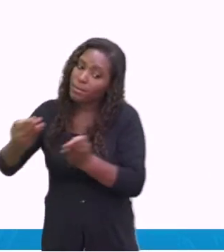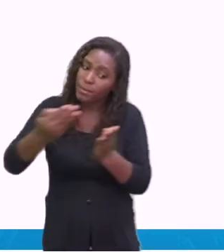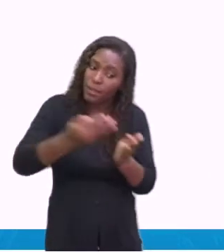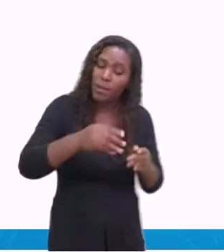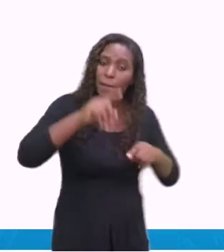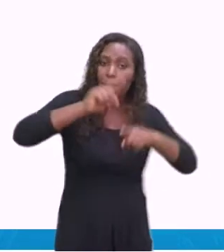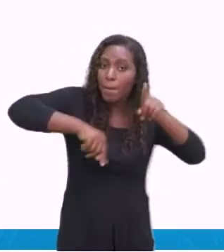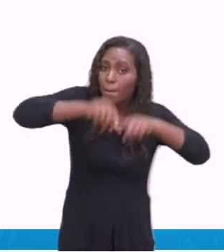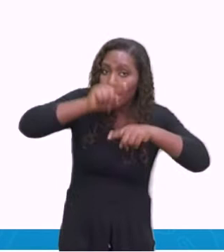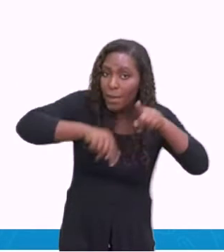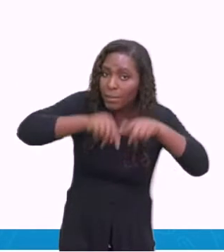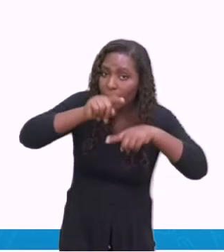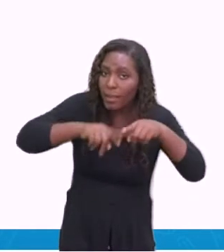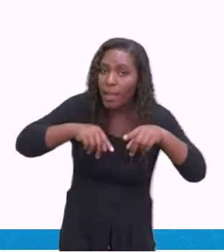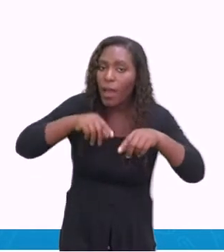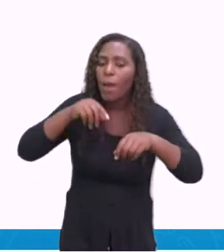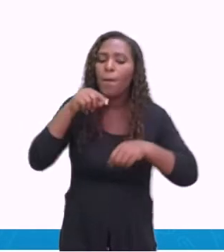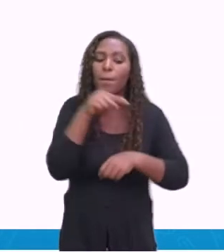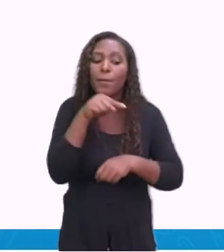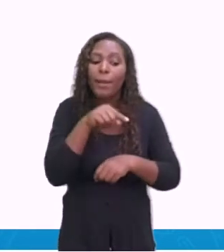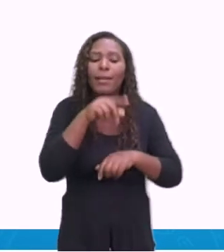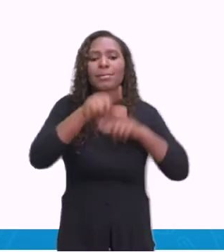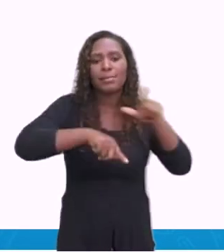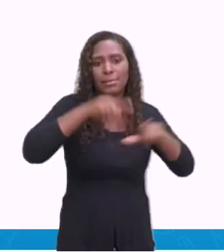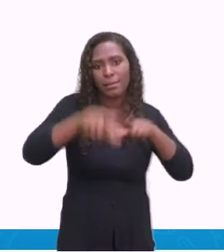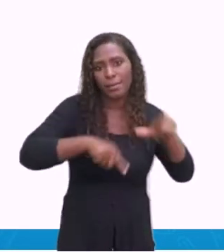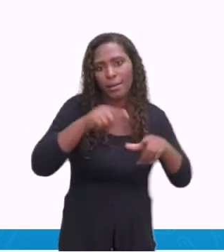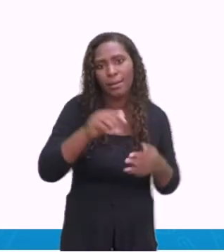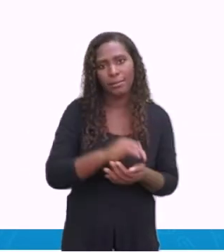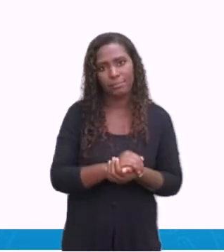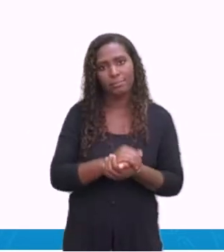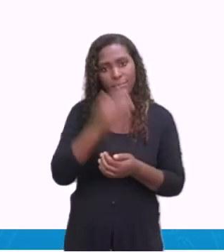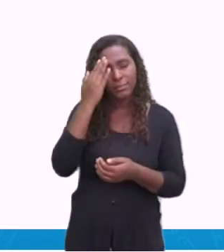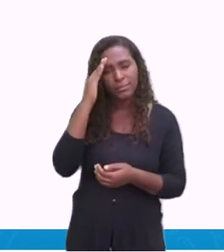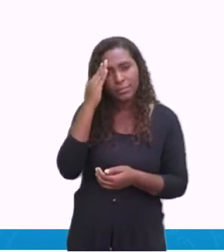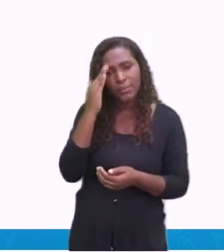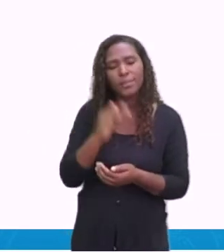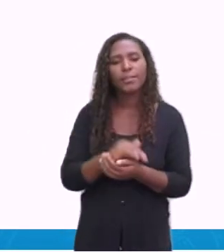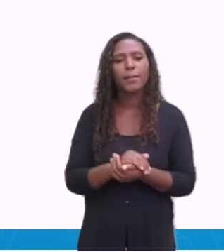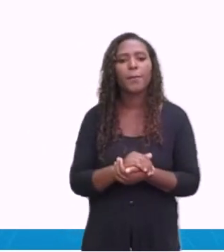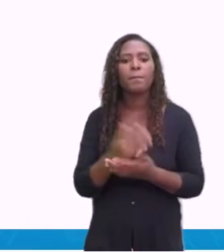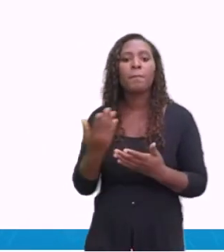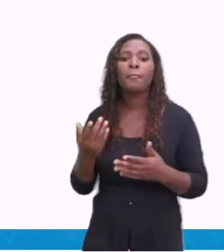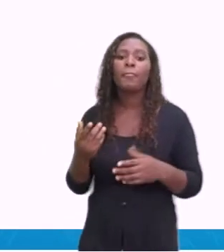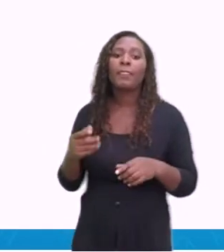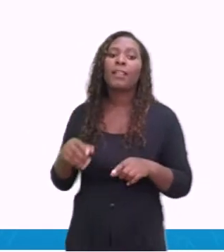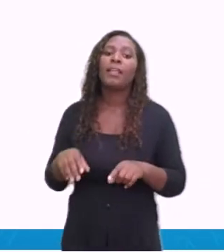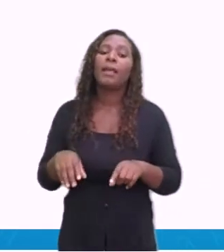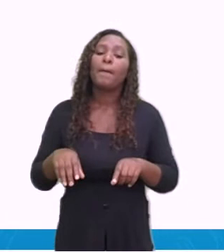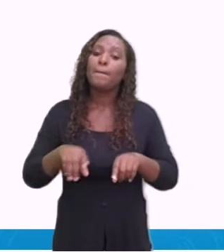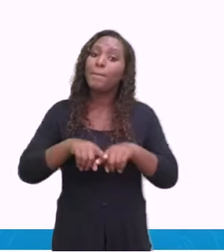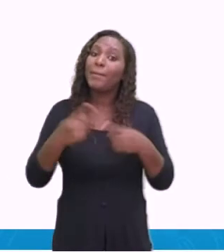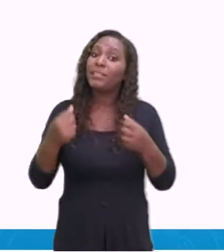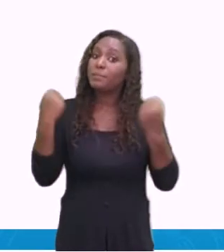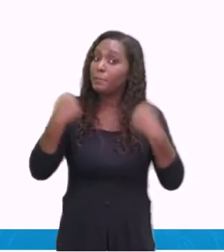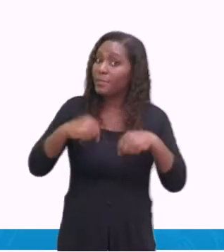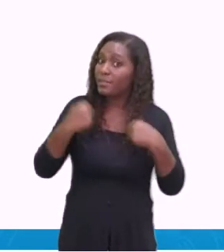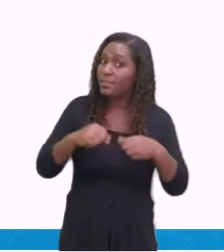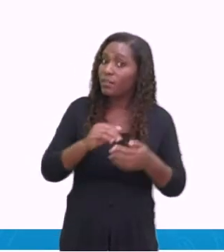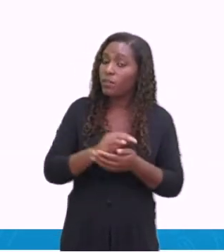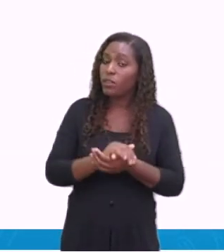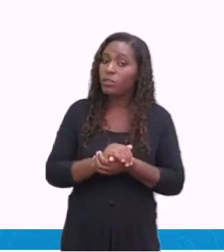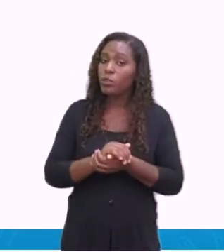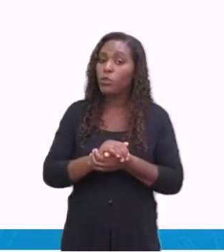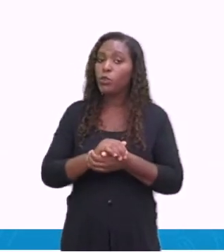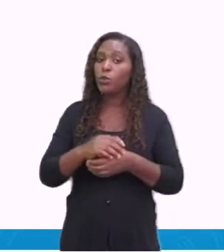Depende do mercado externo. Era extremamente dependente deste mercado. Uma mão de